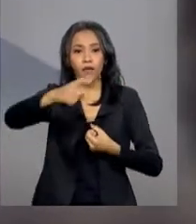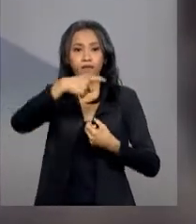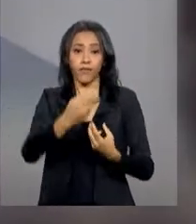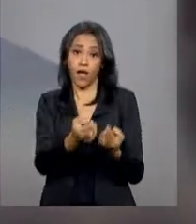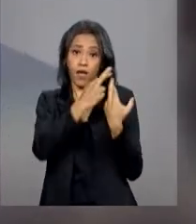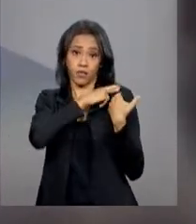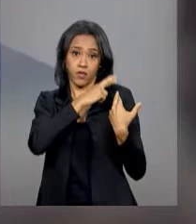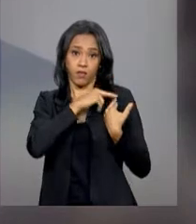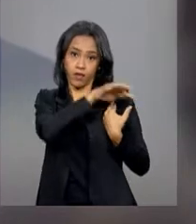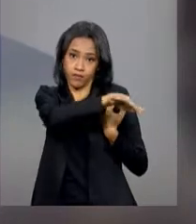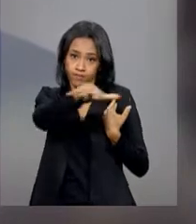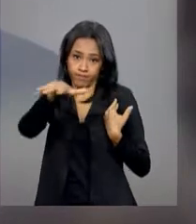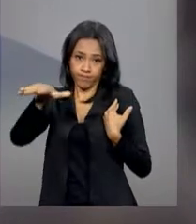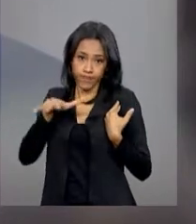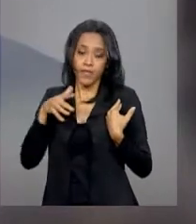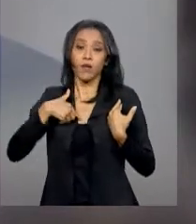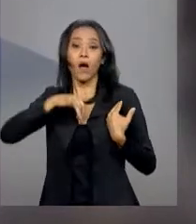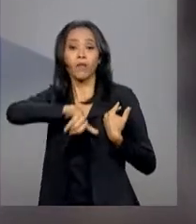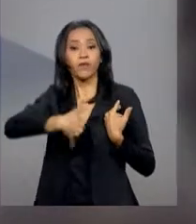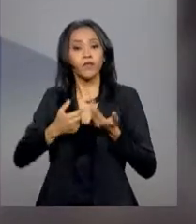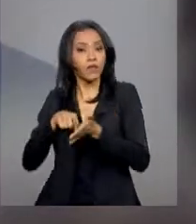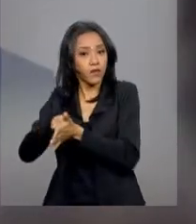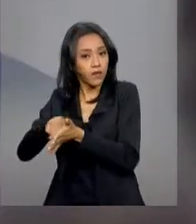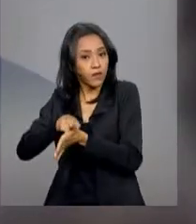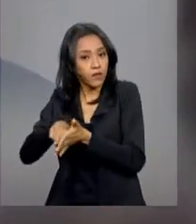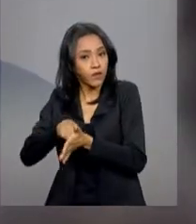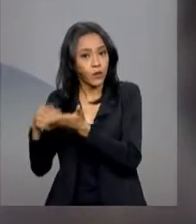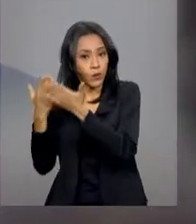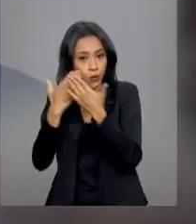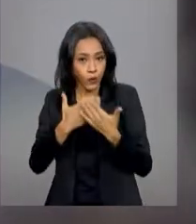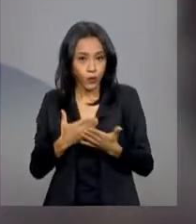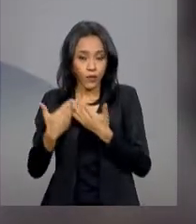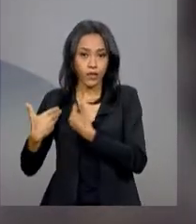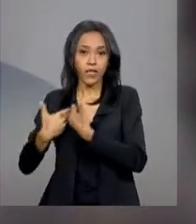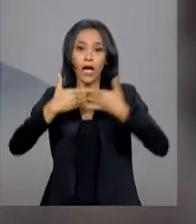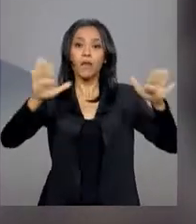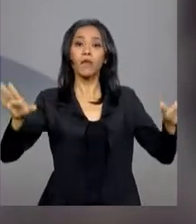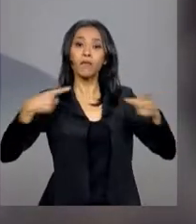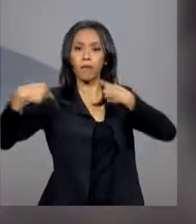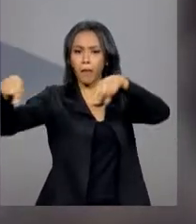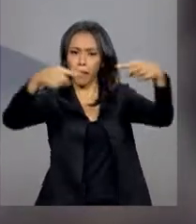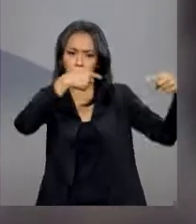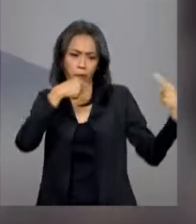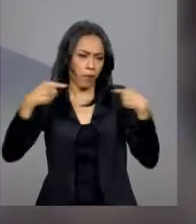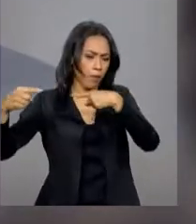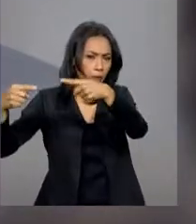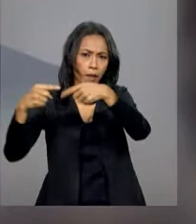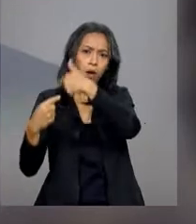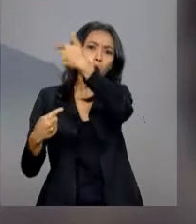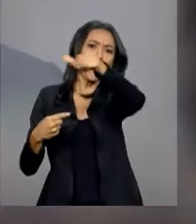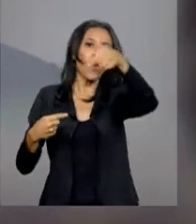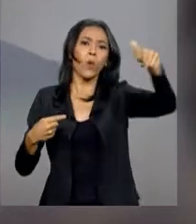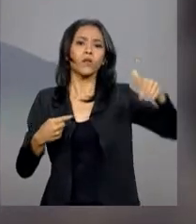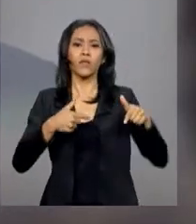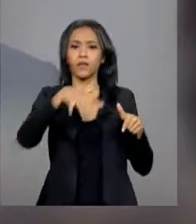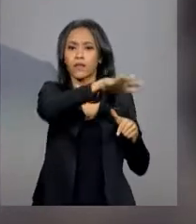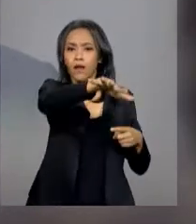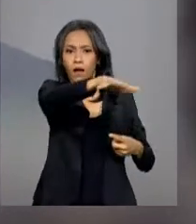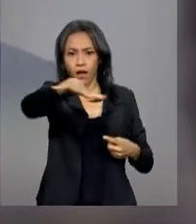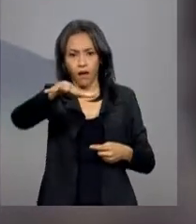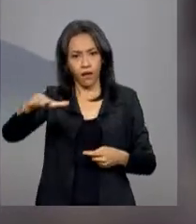aproveitar os estudos para fazer uma ampla discussão é com outros setores do governo